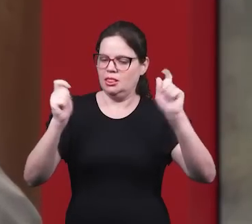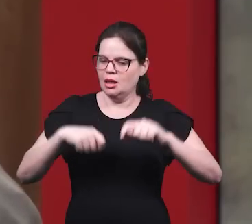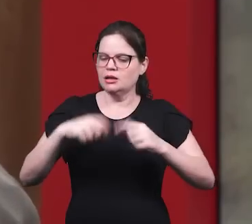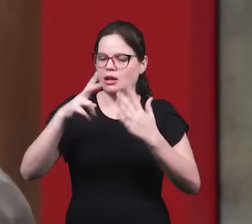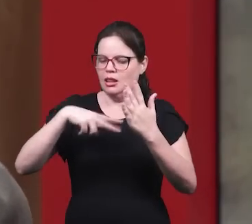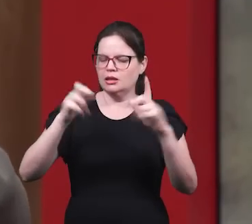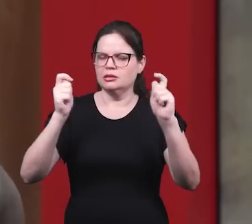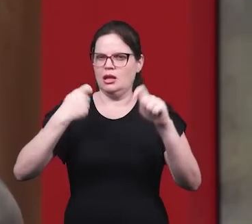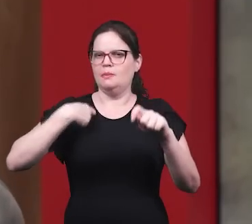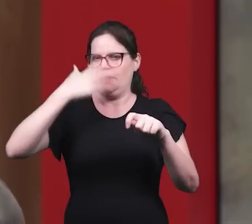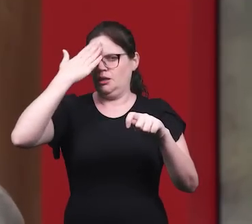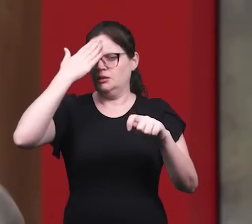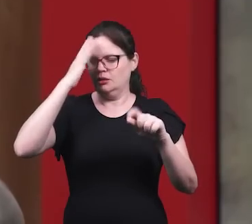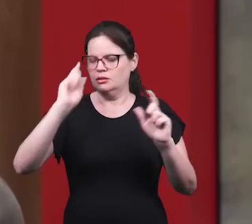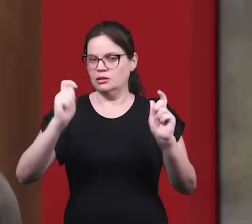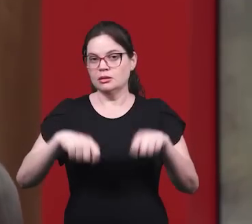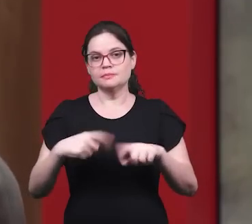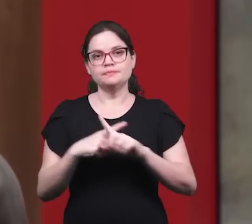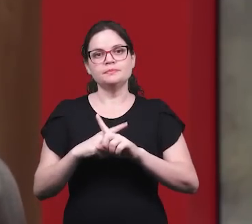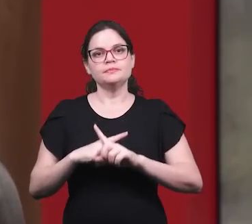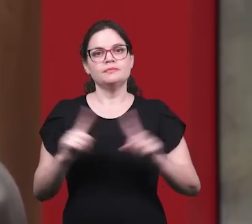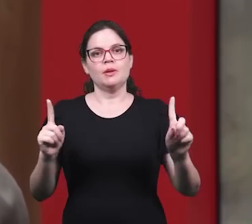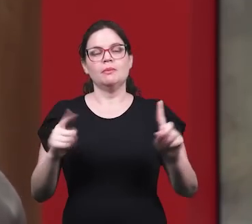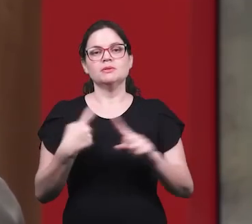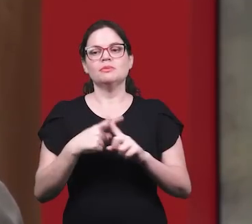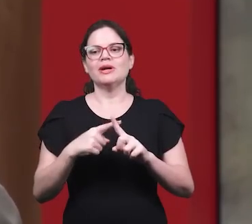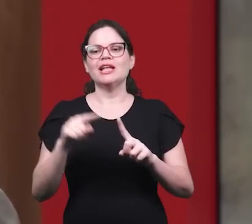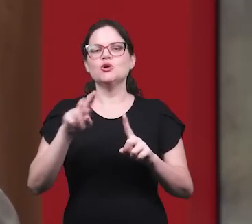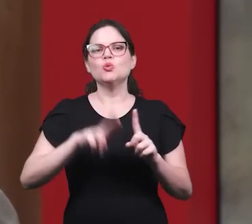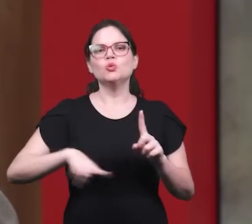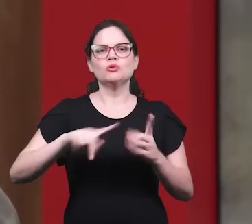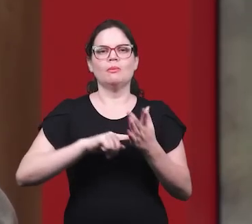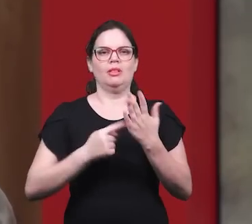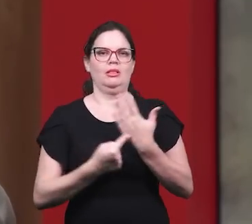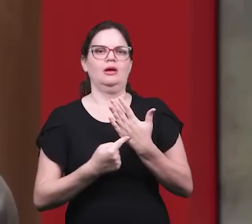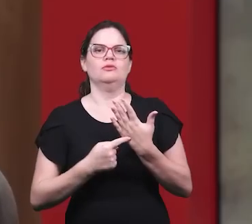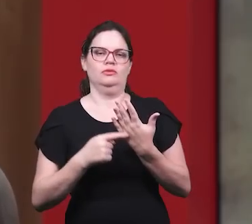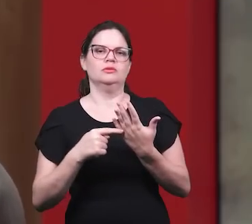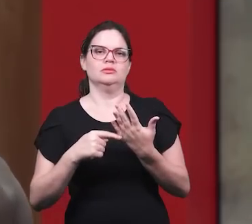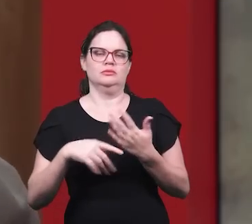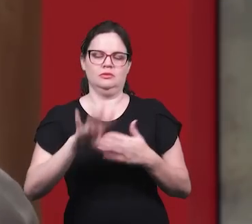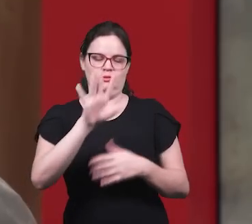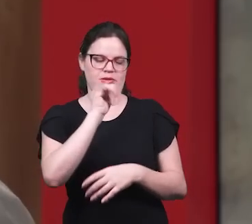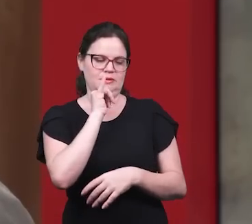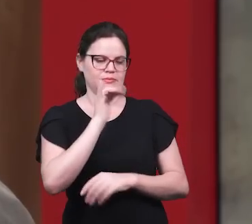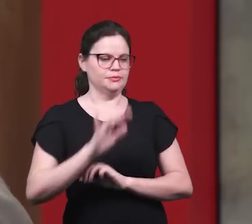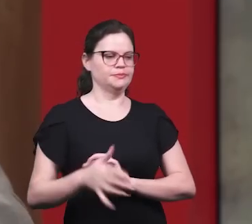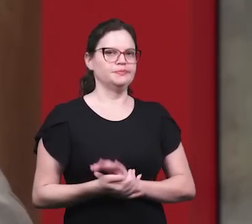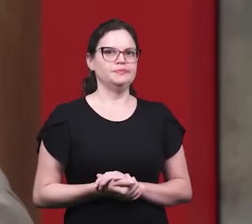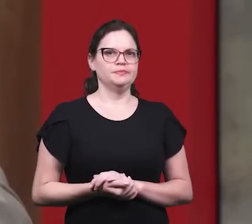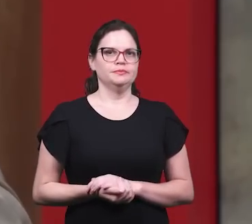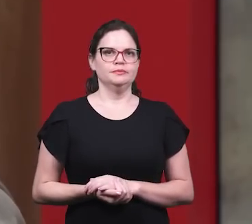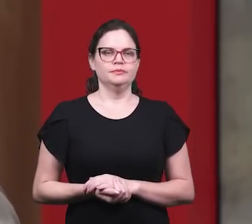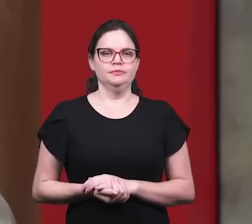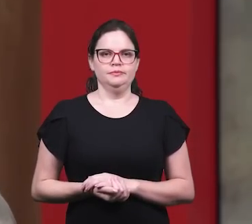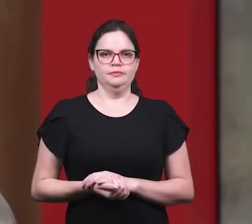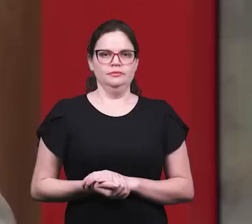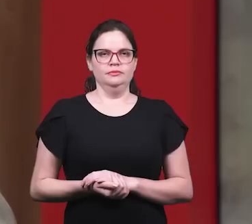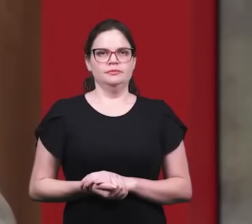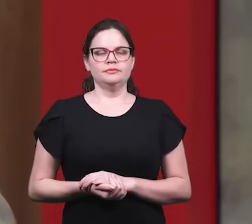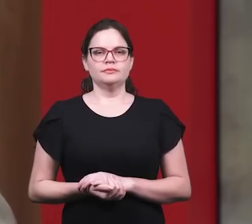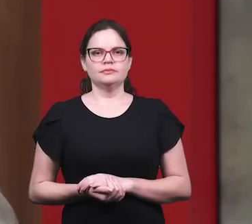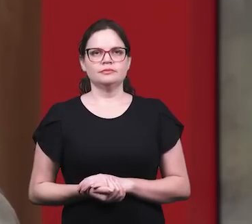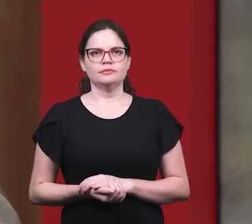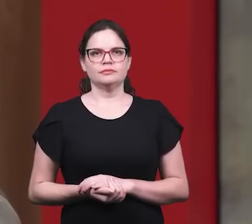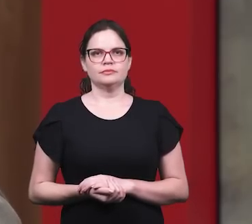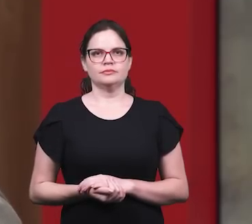não é? Dá para nós entendermos. Ele falou de forma genérica também. Vou citar um exemplo aqui. Quando